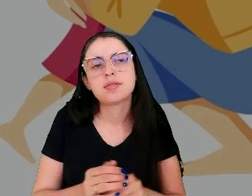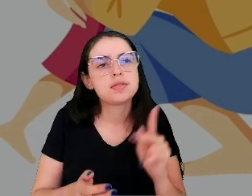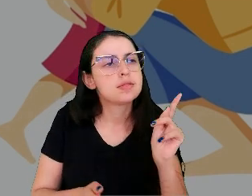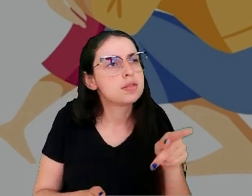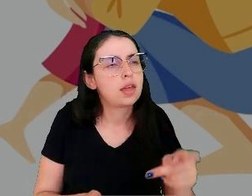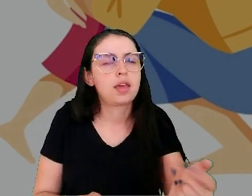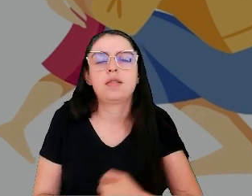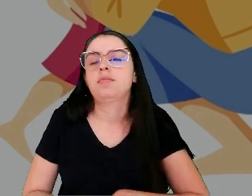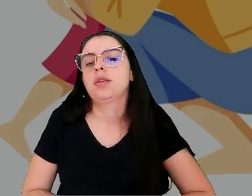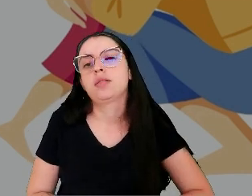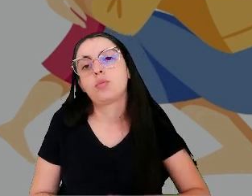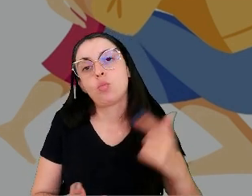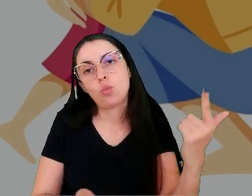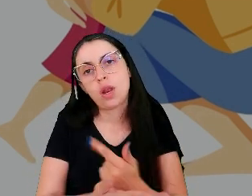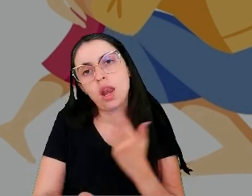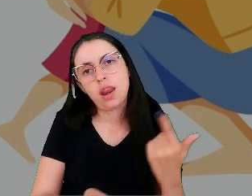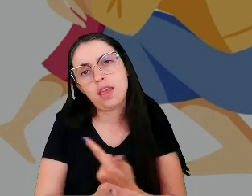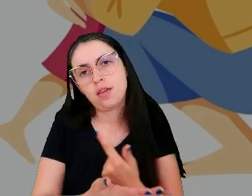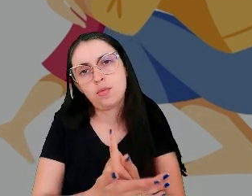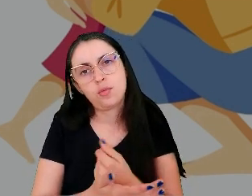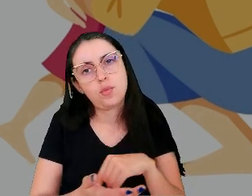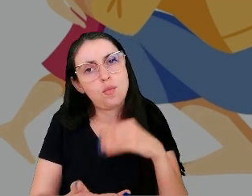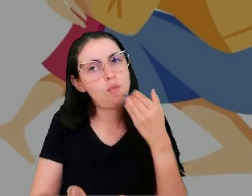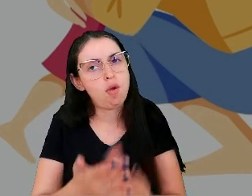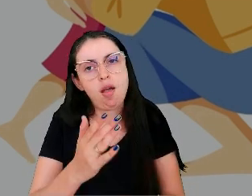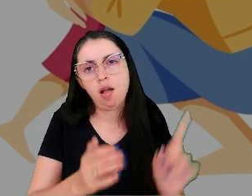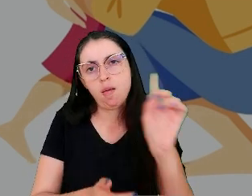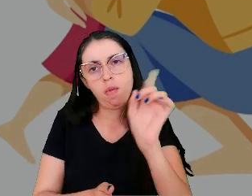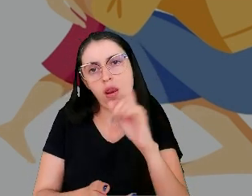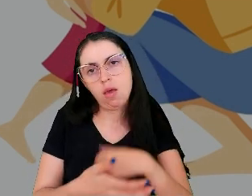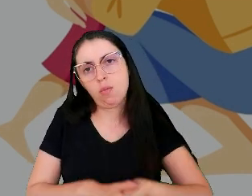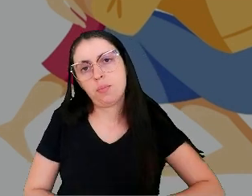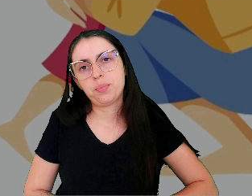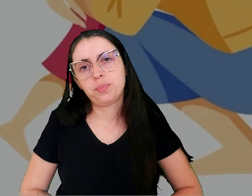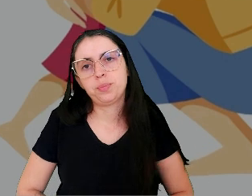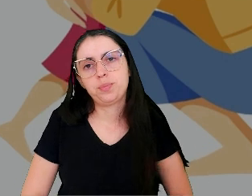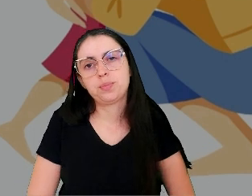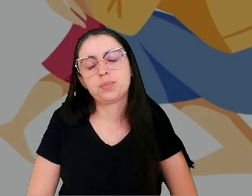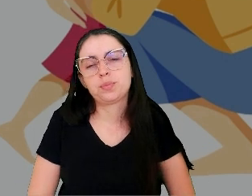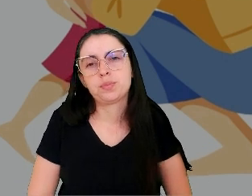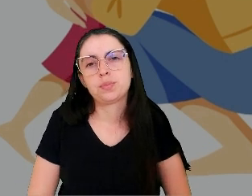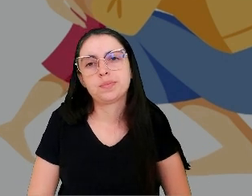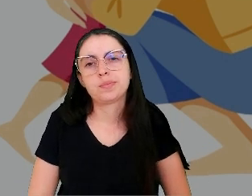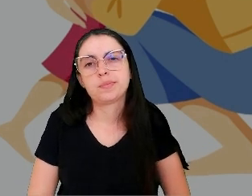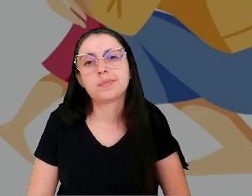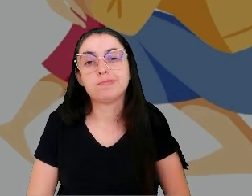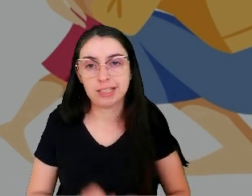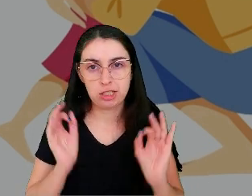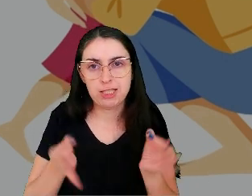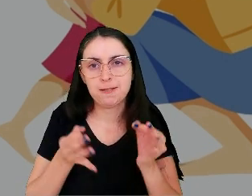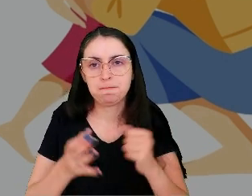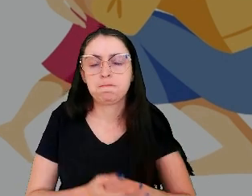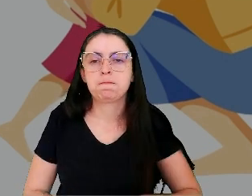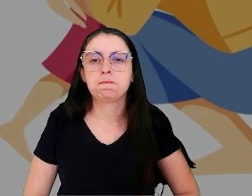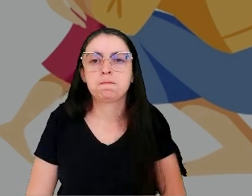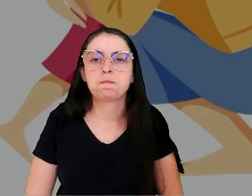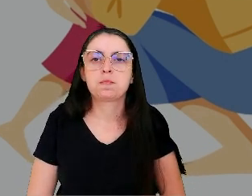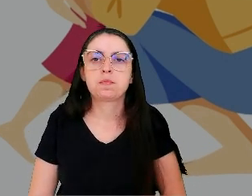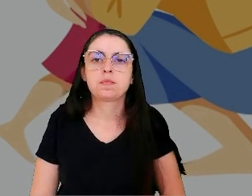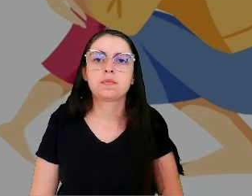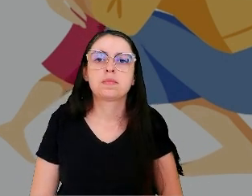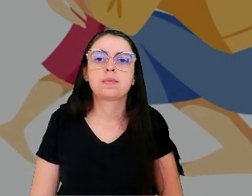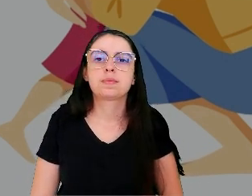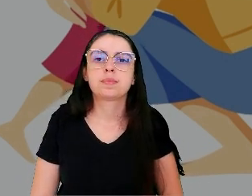Como eu costumo dizer, a bateria do livro, a pilha do livro nunca acaba. Então, é isso.